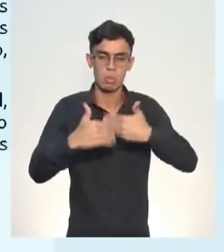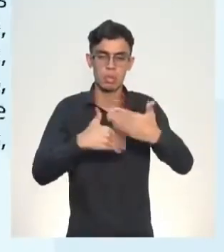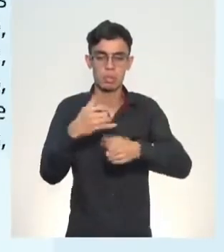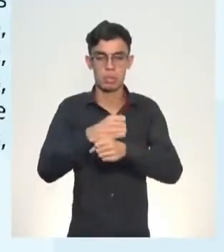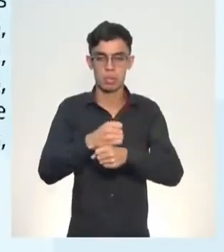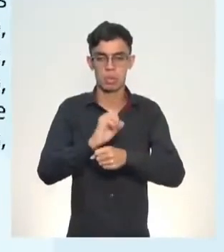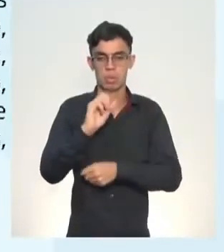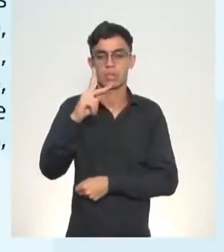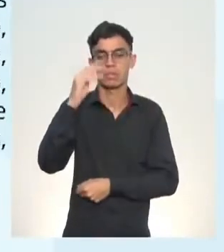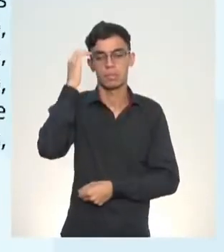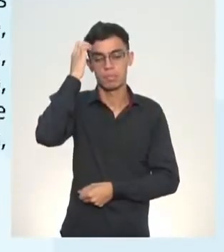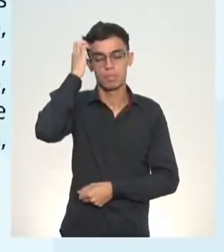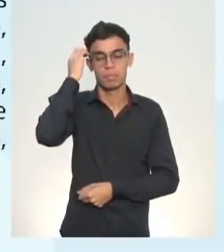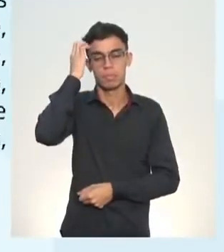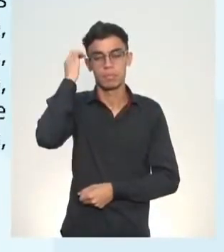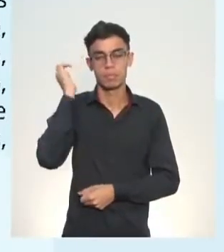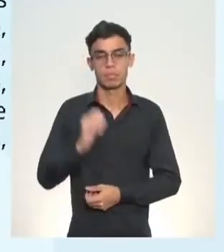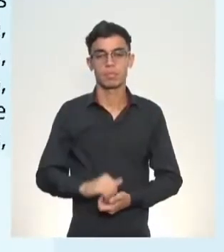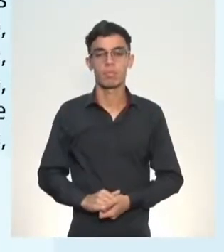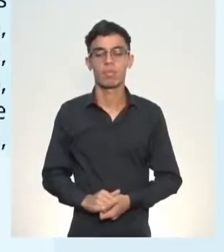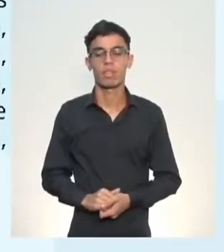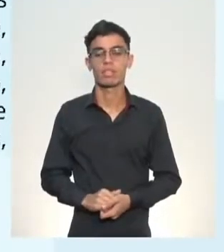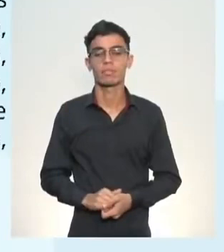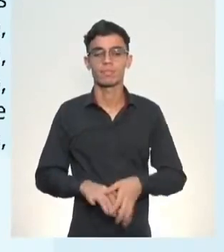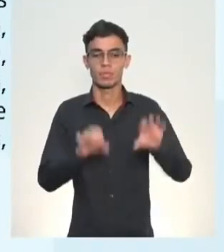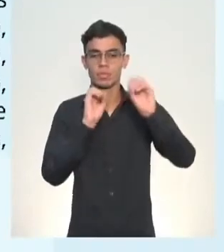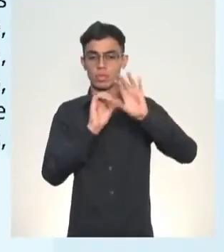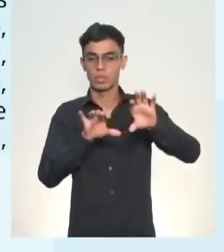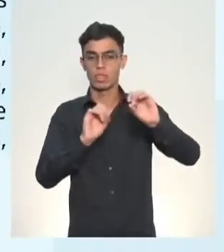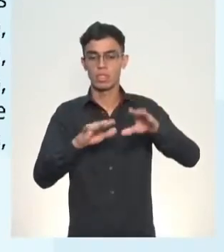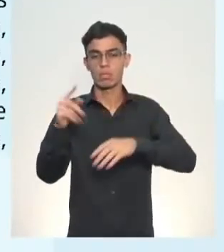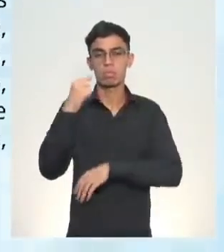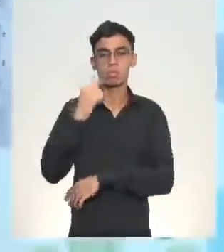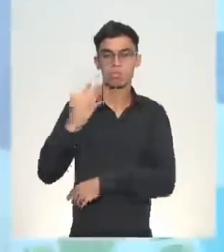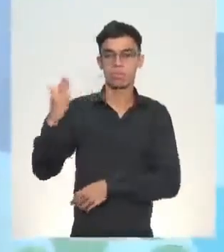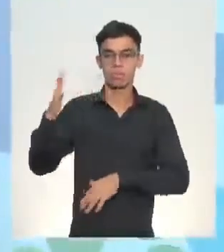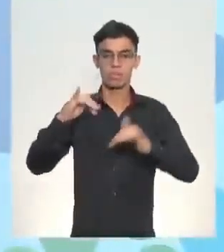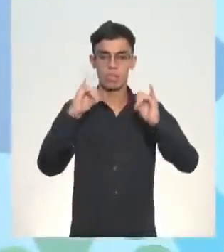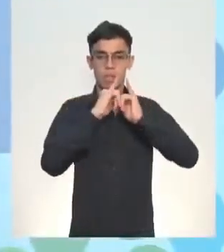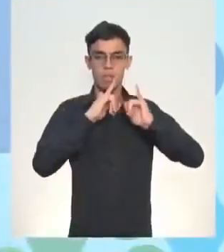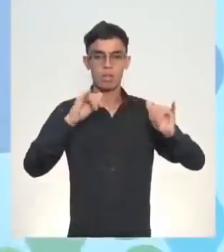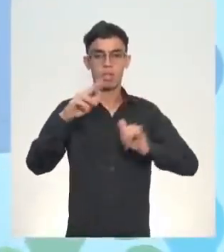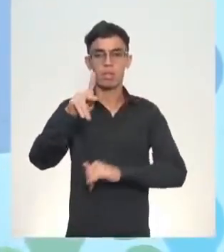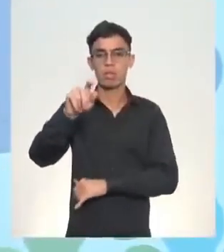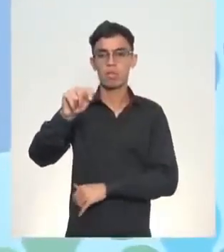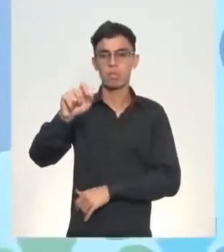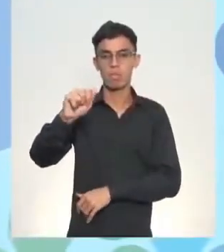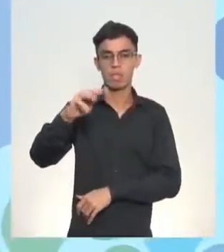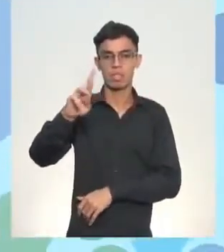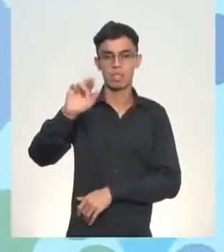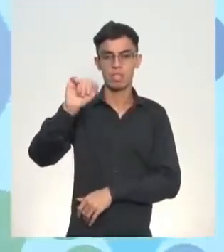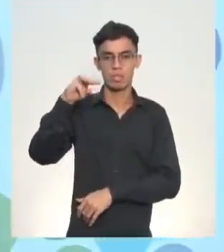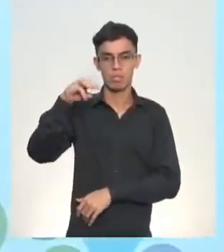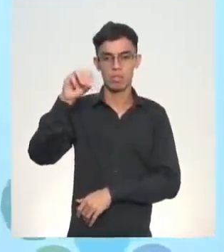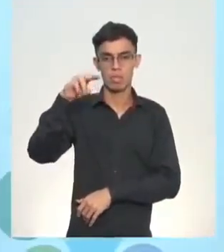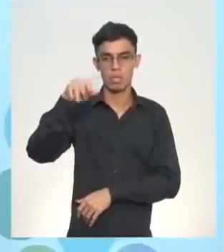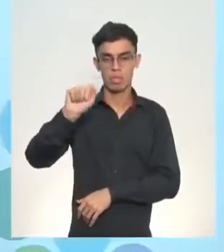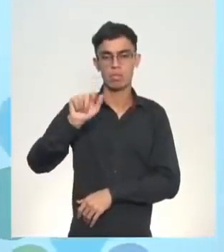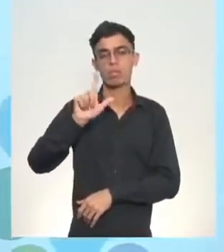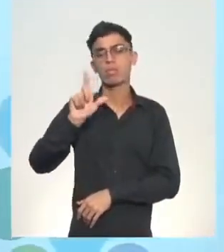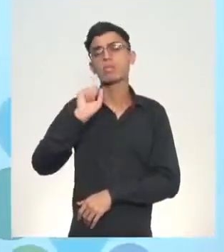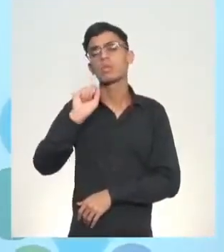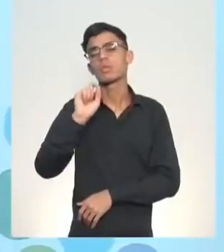Ok? Vamos lá. Então, educação patrimonial. Quando a gente fala de educação patrimonial, a gente está falando exatamente do